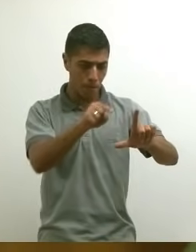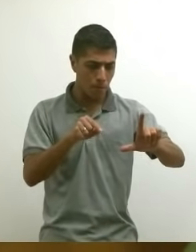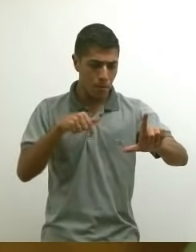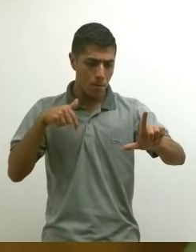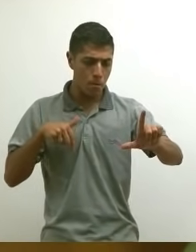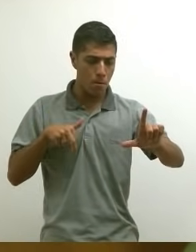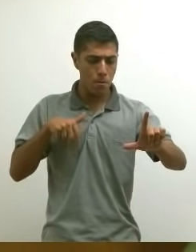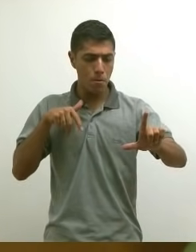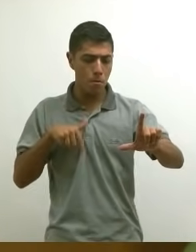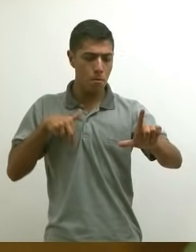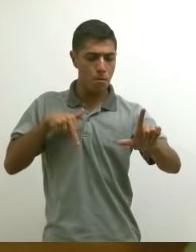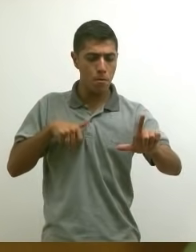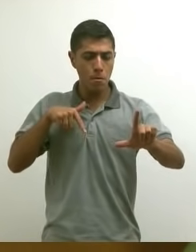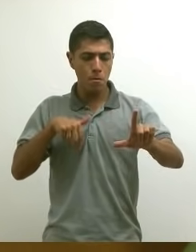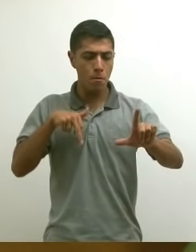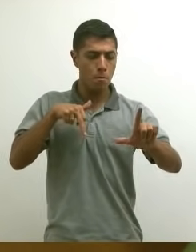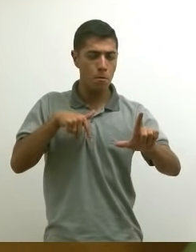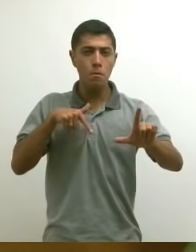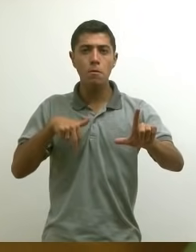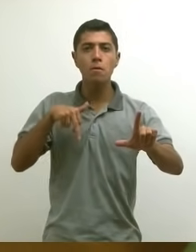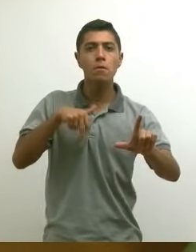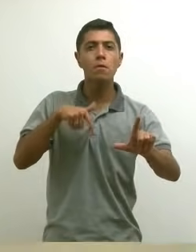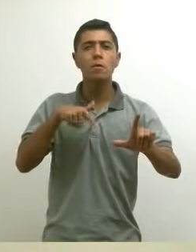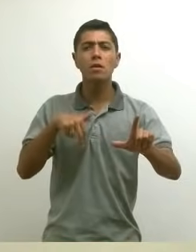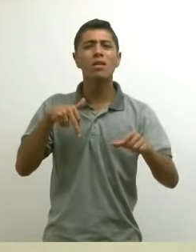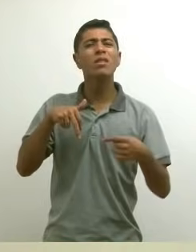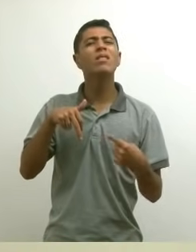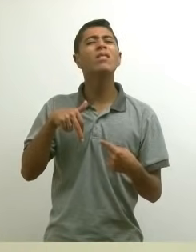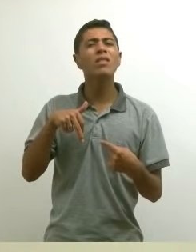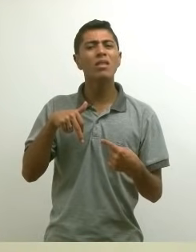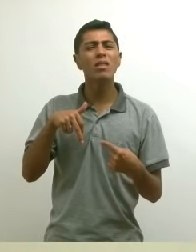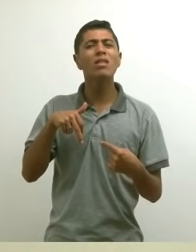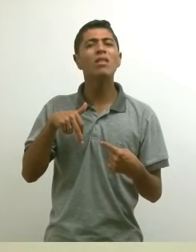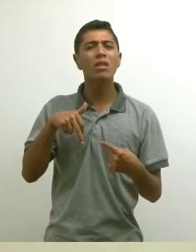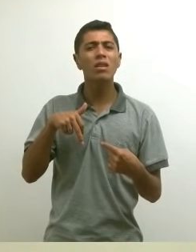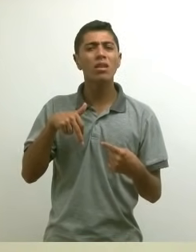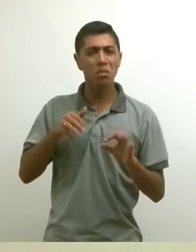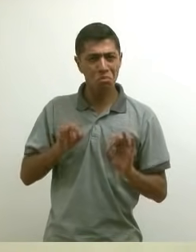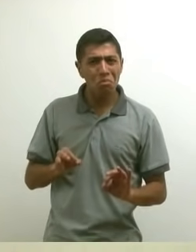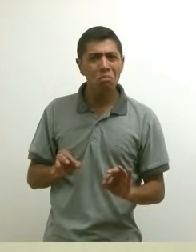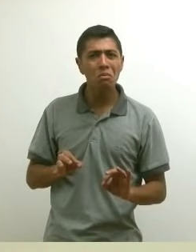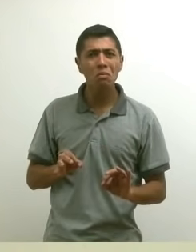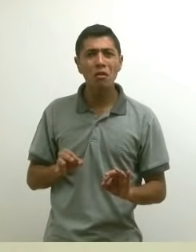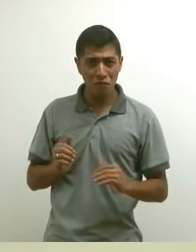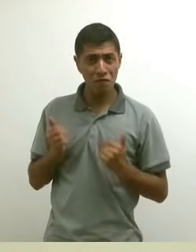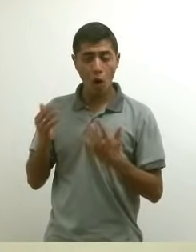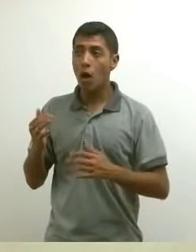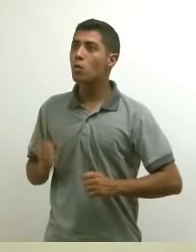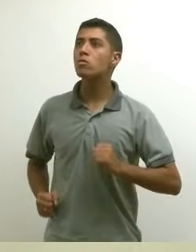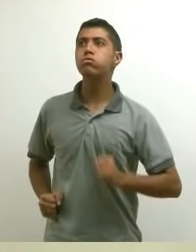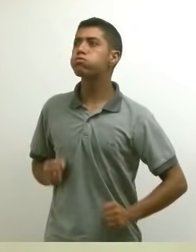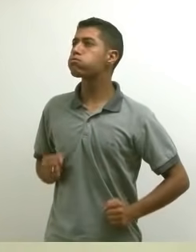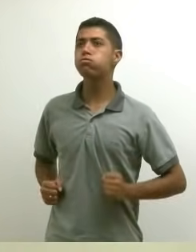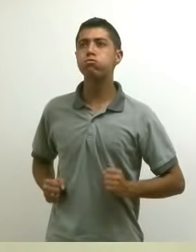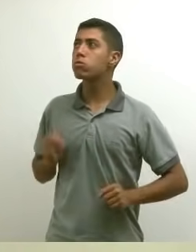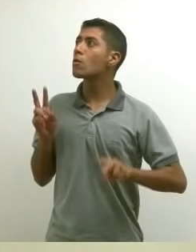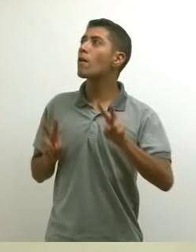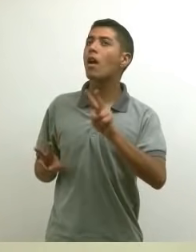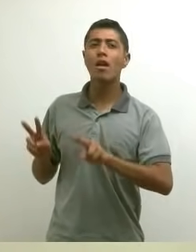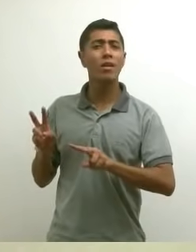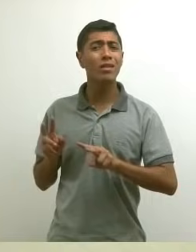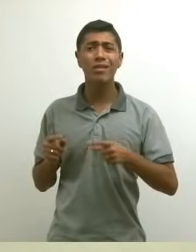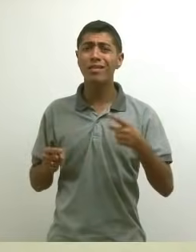agora é só transpor essa experiência para uma criança a criança ela pode viver no mundo real olha pode ver no mundo